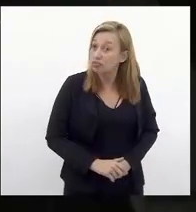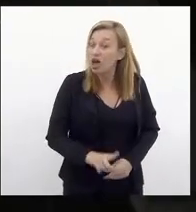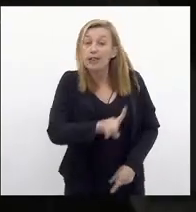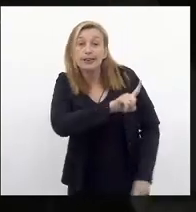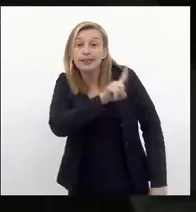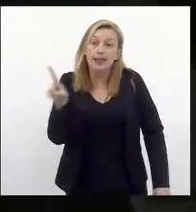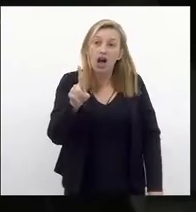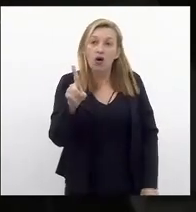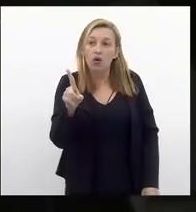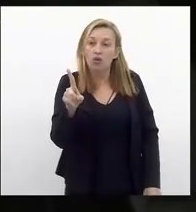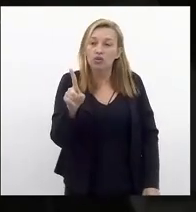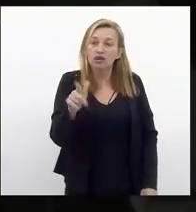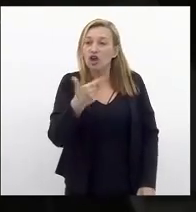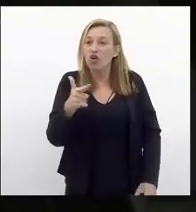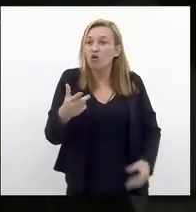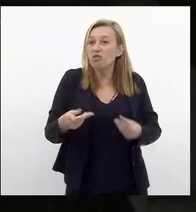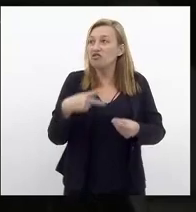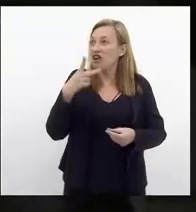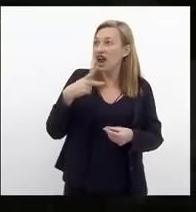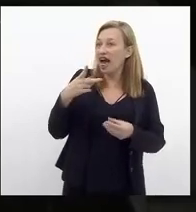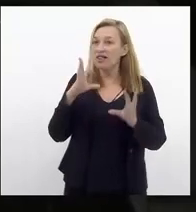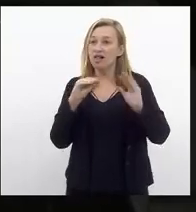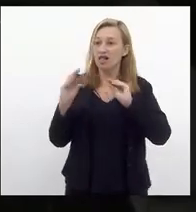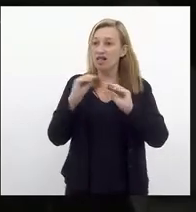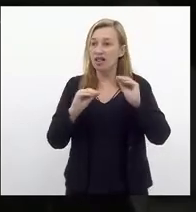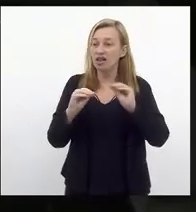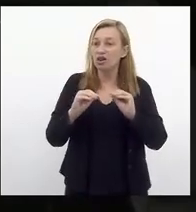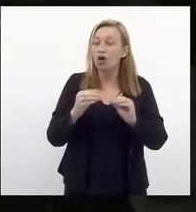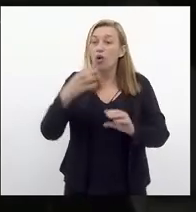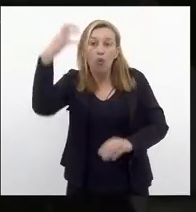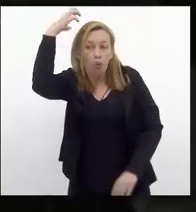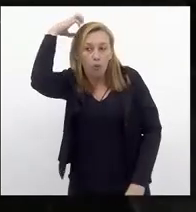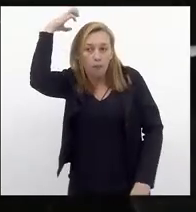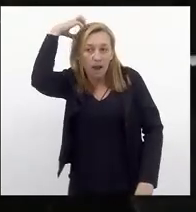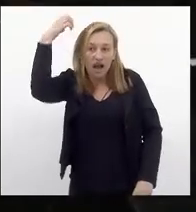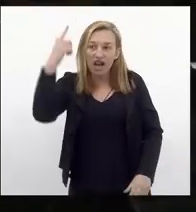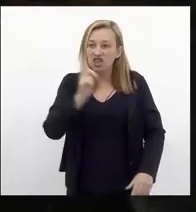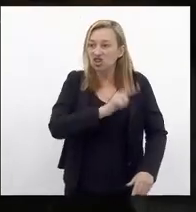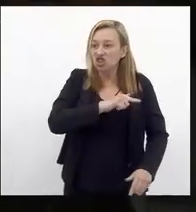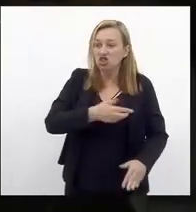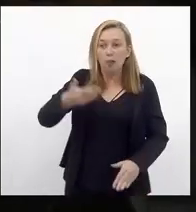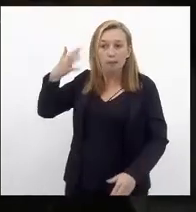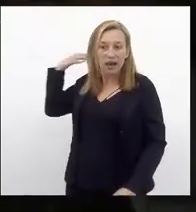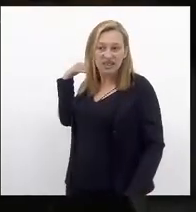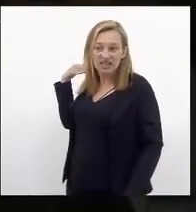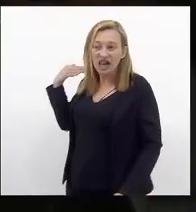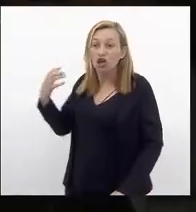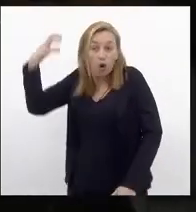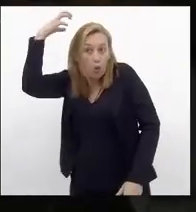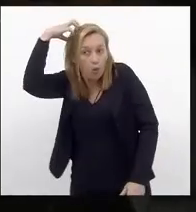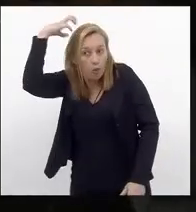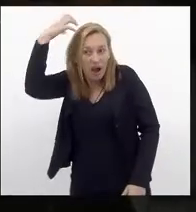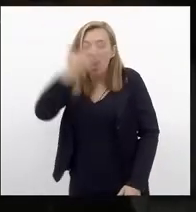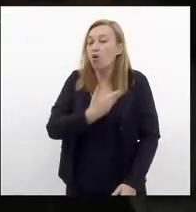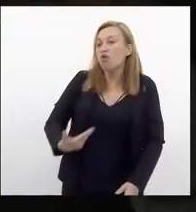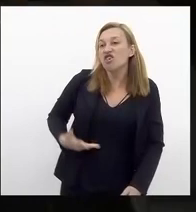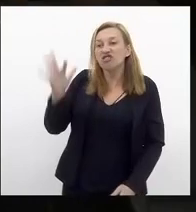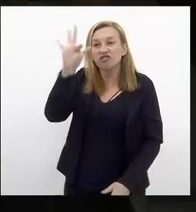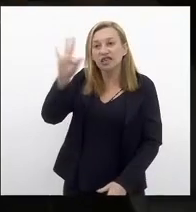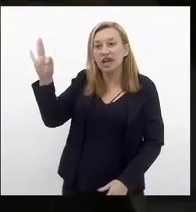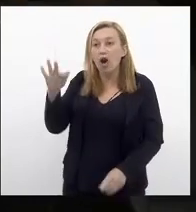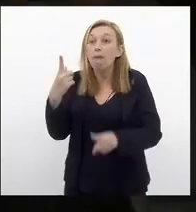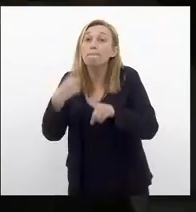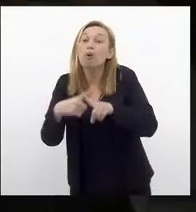não adianta vir com o pai gestões anteriores não adianta culpar governo federal